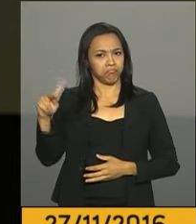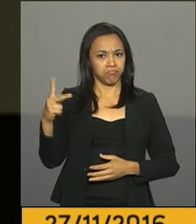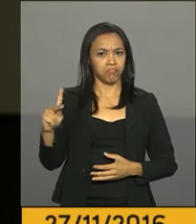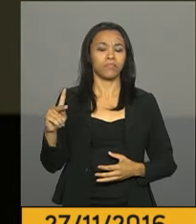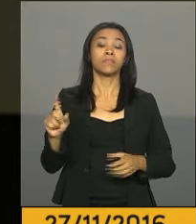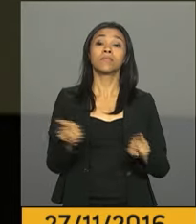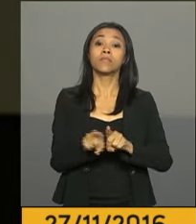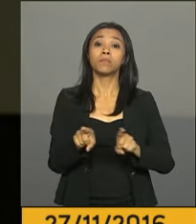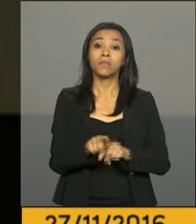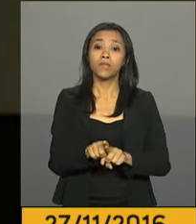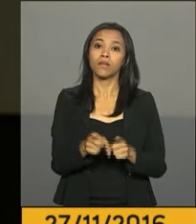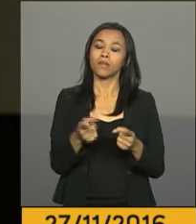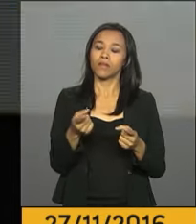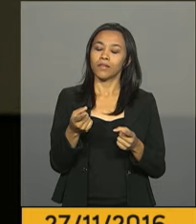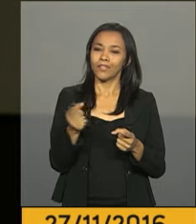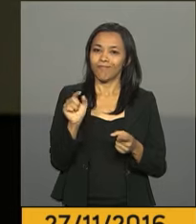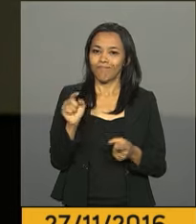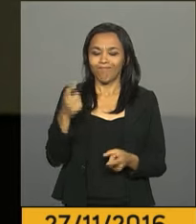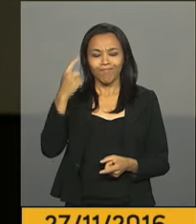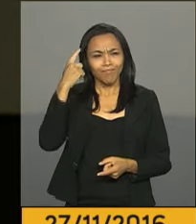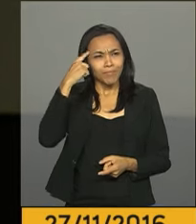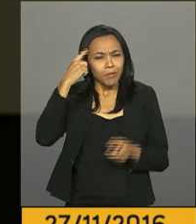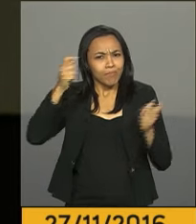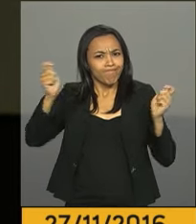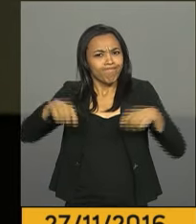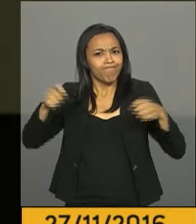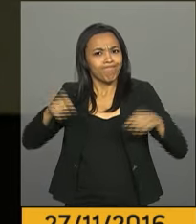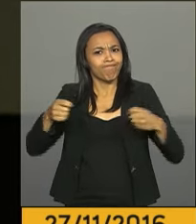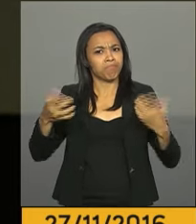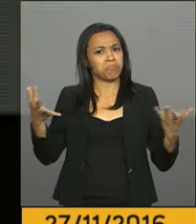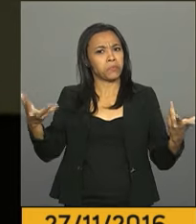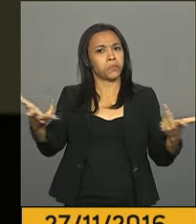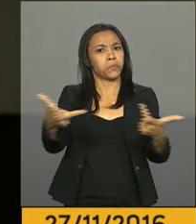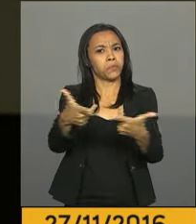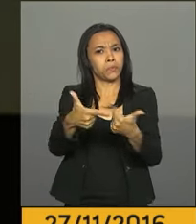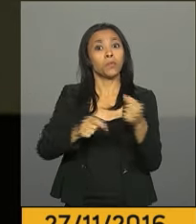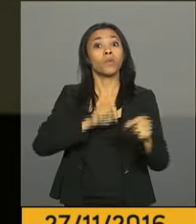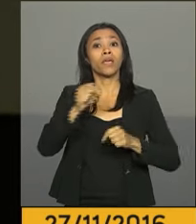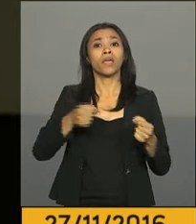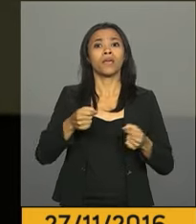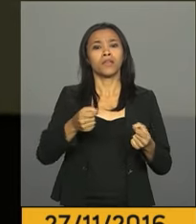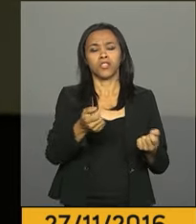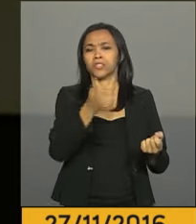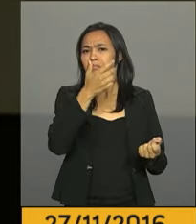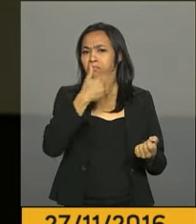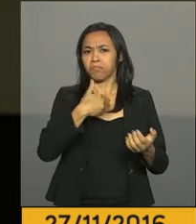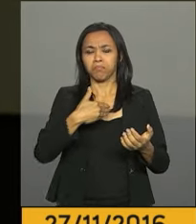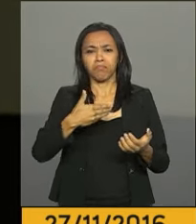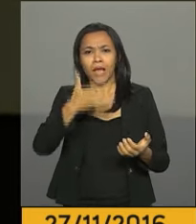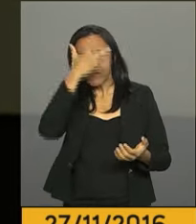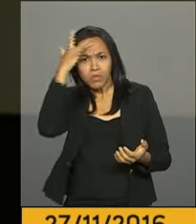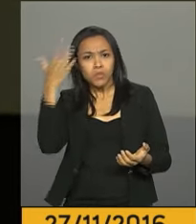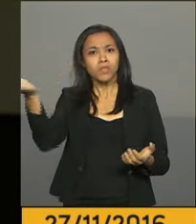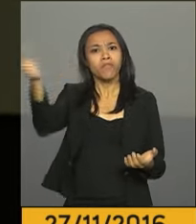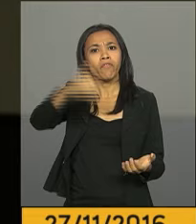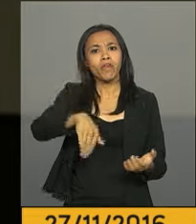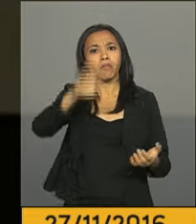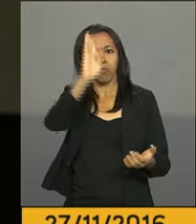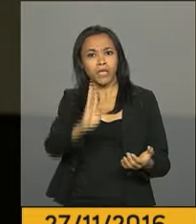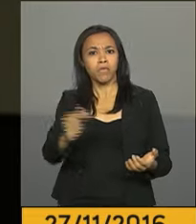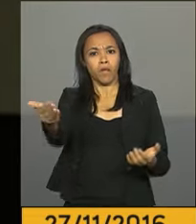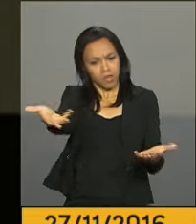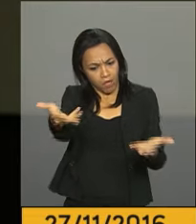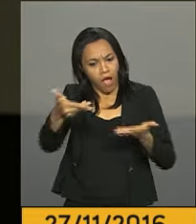capacidade extraordinária de acolher todos aqueles que vieram ao Brasil. E eu